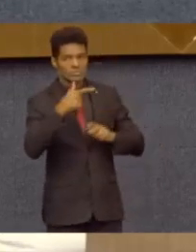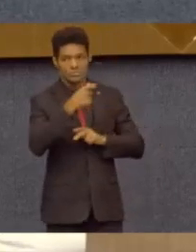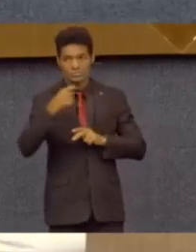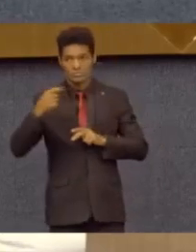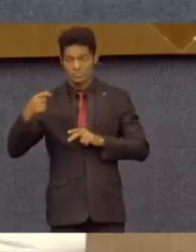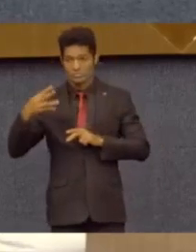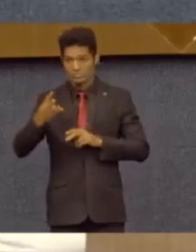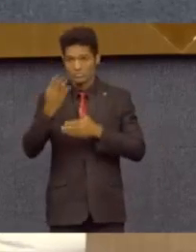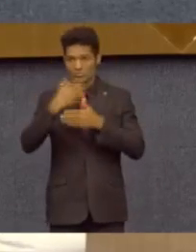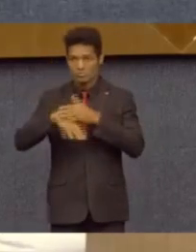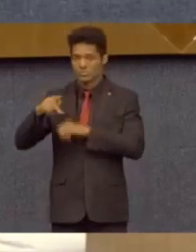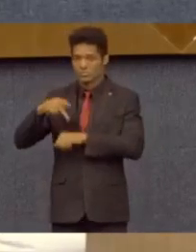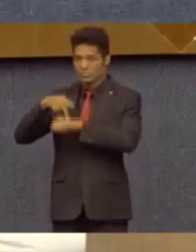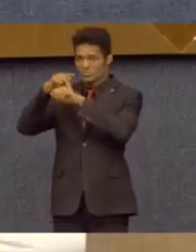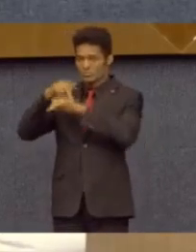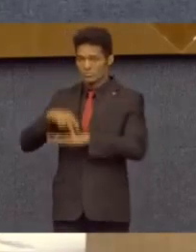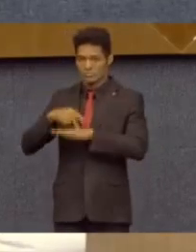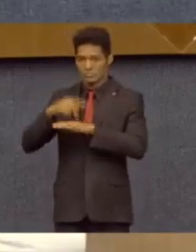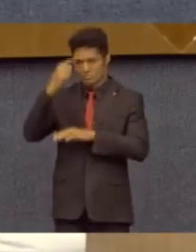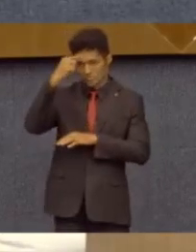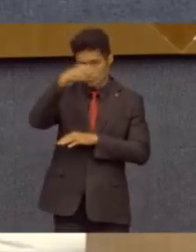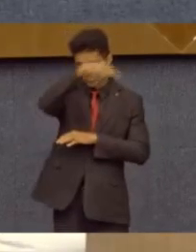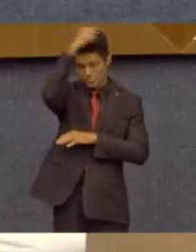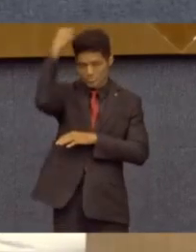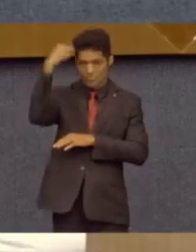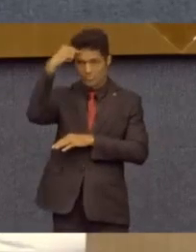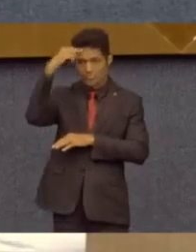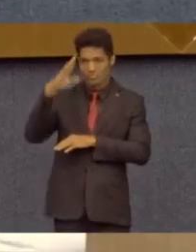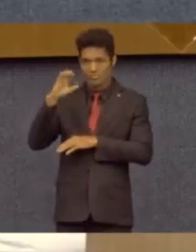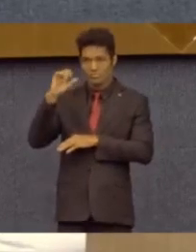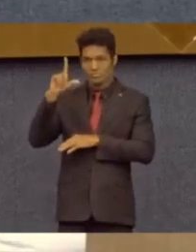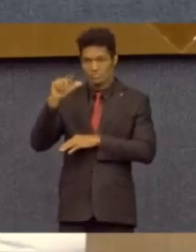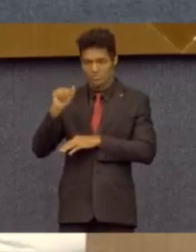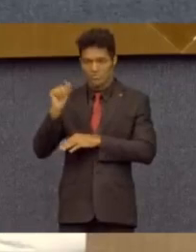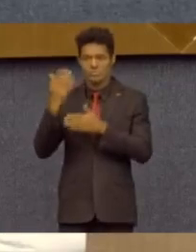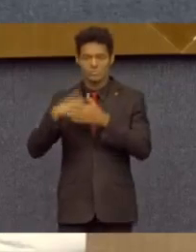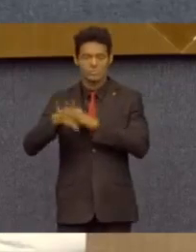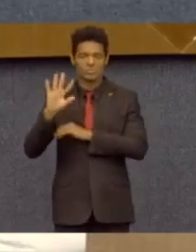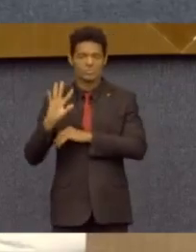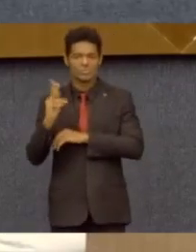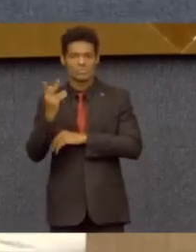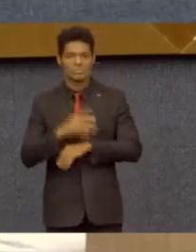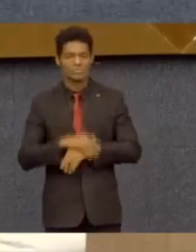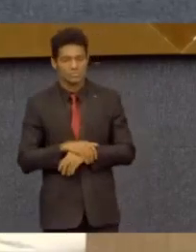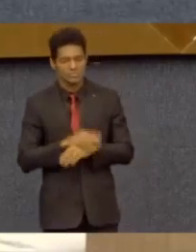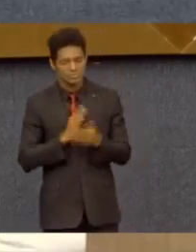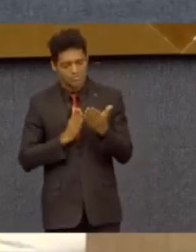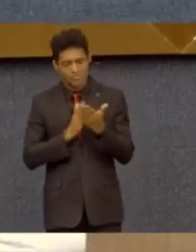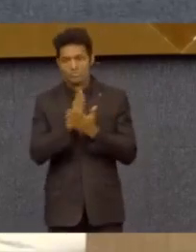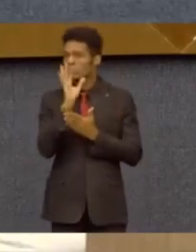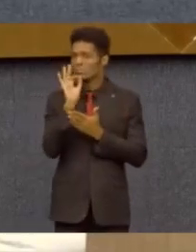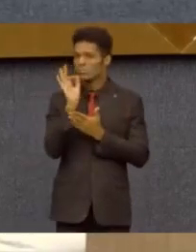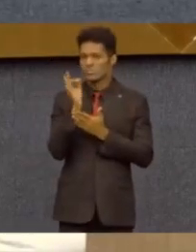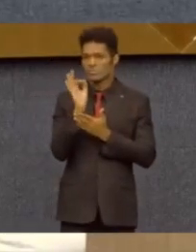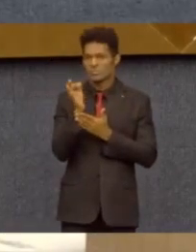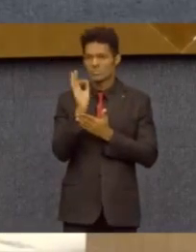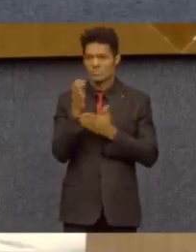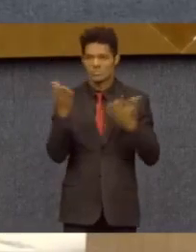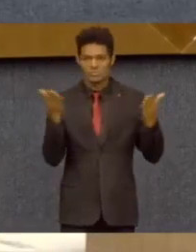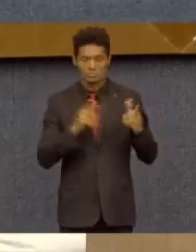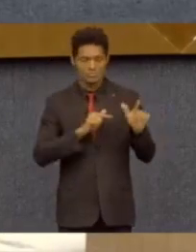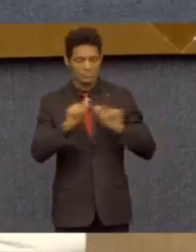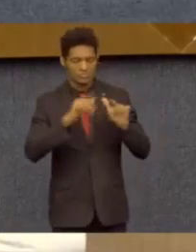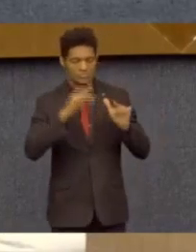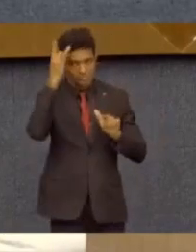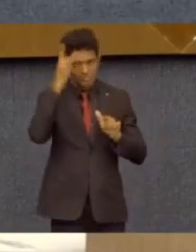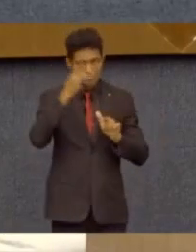Horizonte. Seu caminho estava claramente destinado ao serviço espiritual. Entrou no seminário em